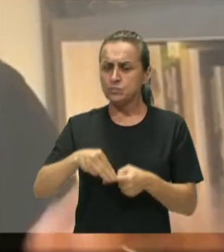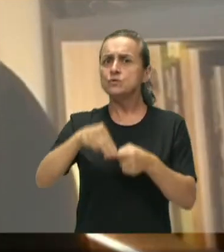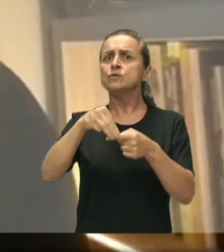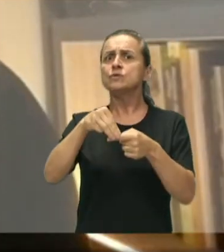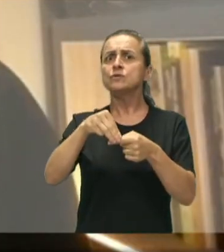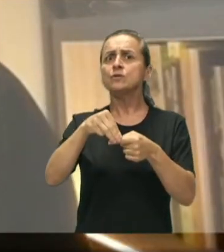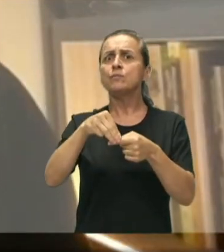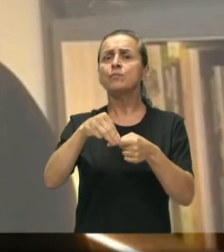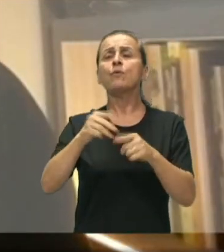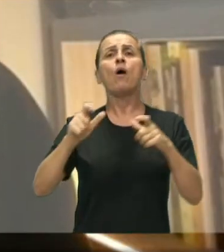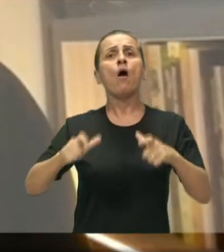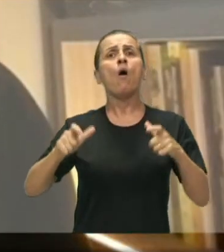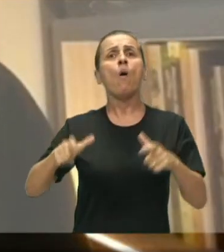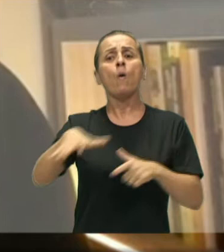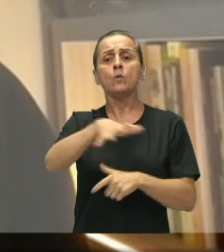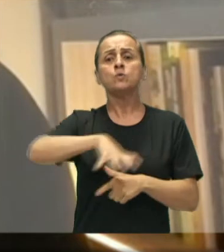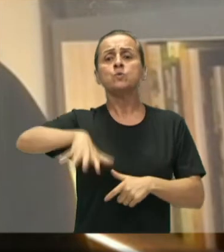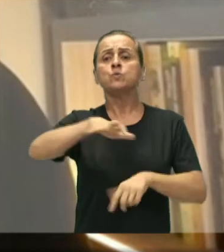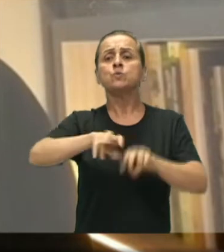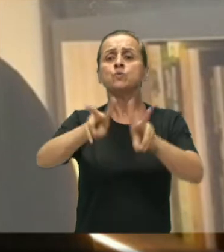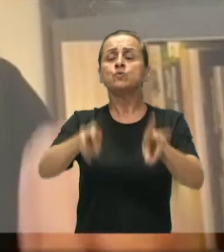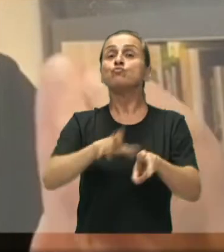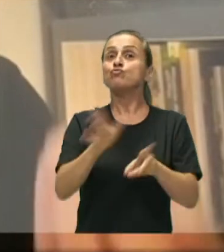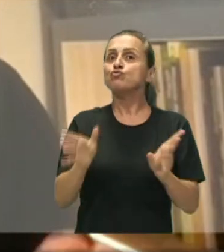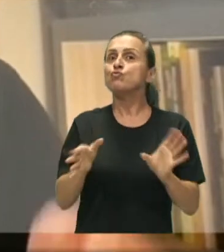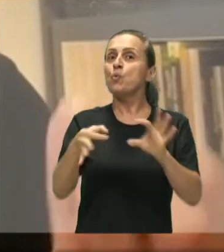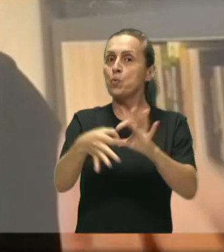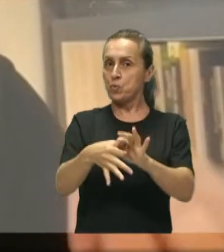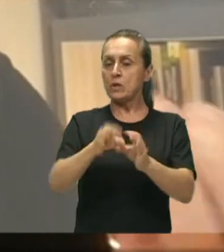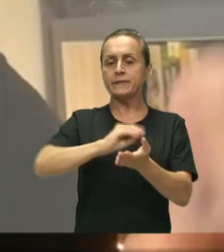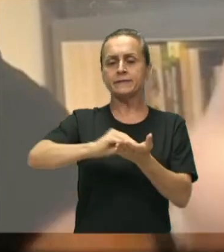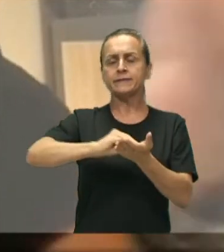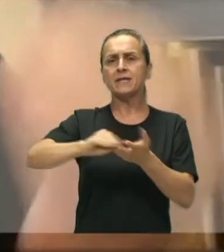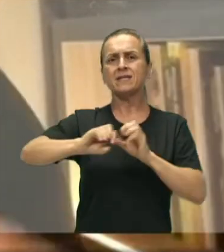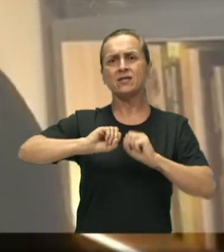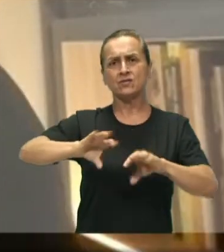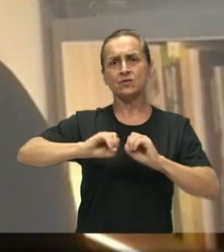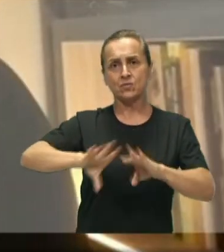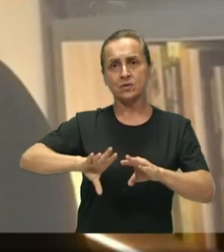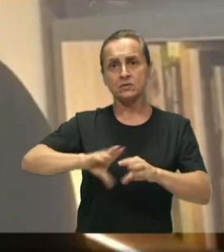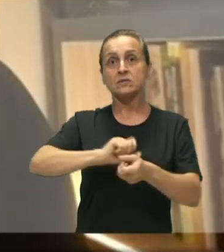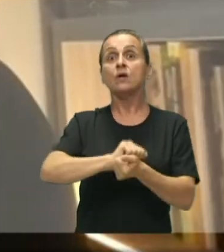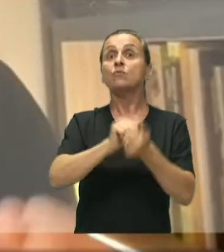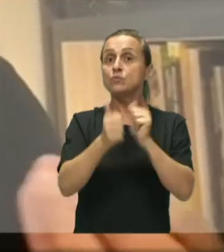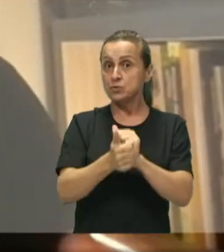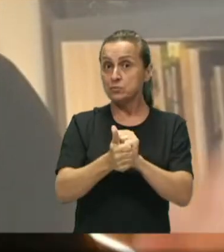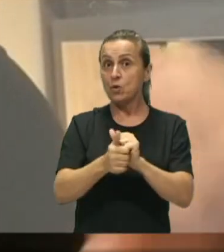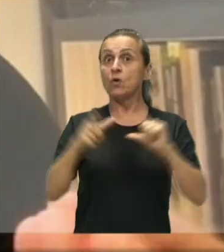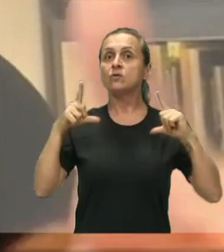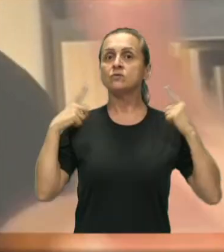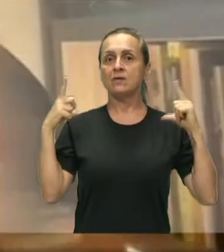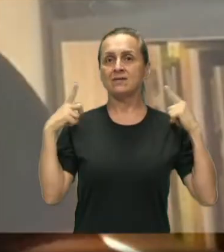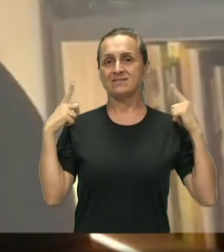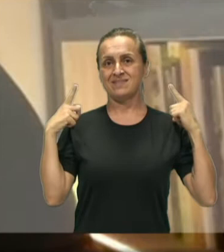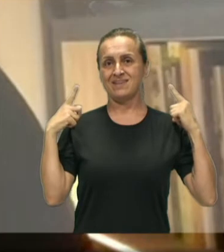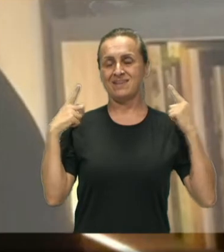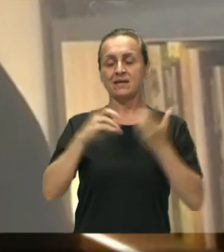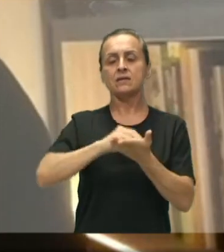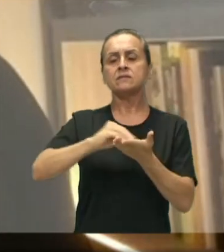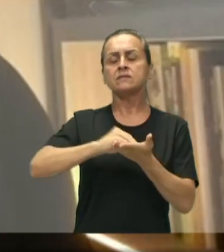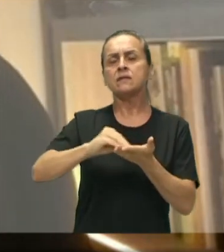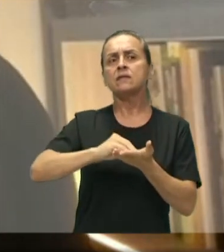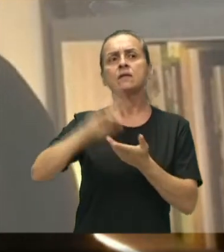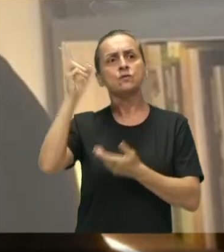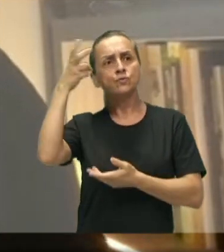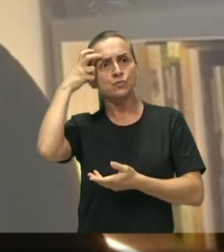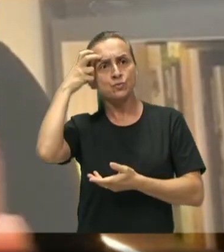onde isso inclusive enxerido de uma maneira conjunta Secretaria de Educação esporte e lazer e a secretaria de cultura esporte e lazer